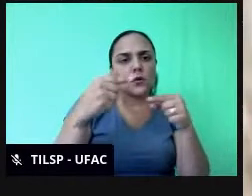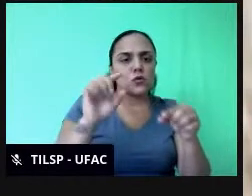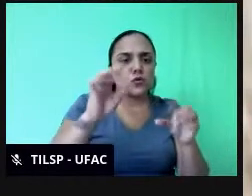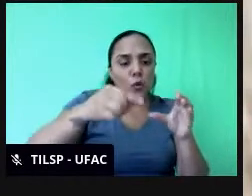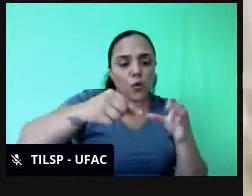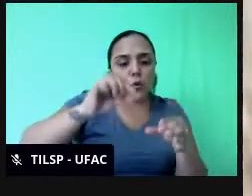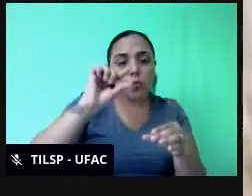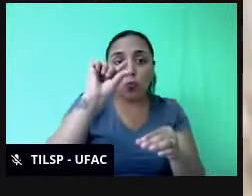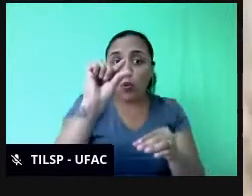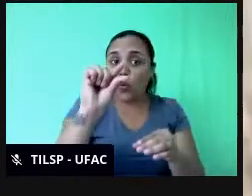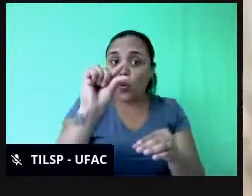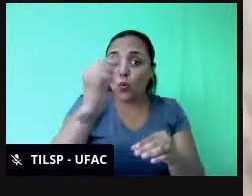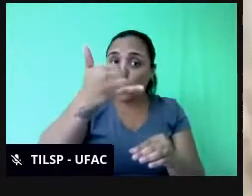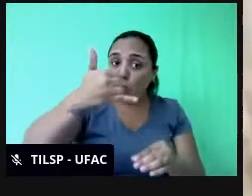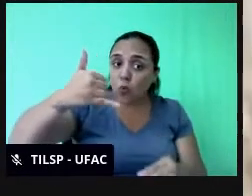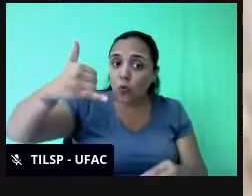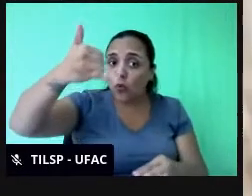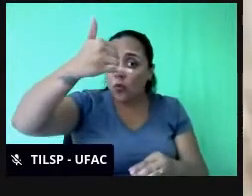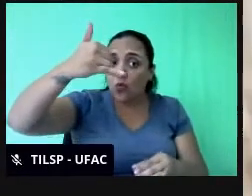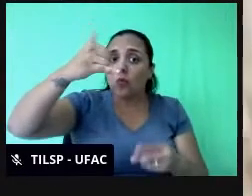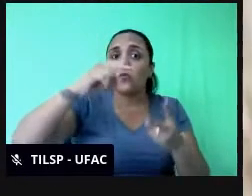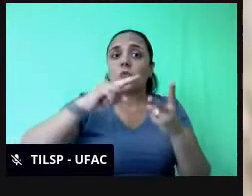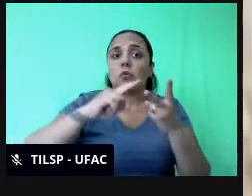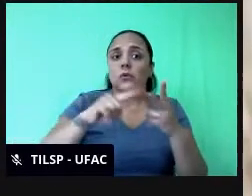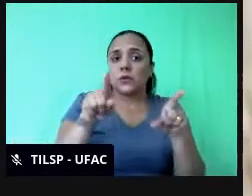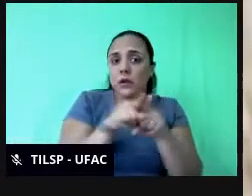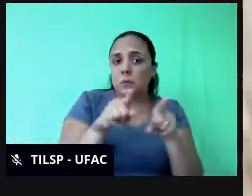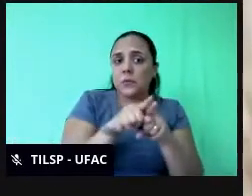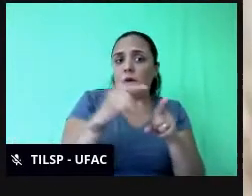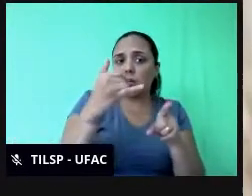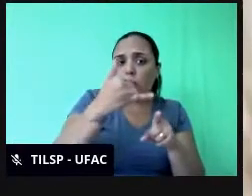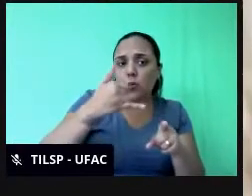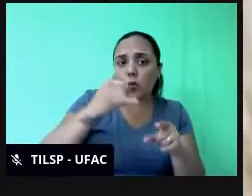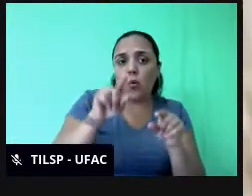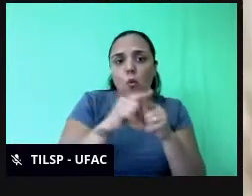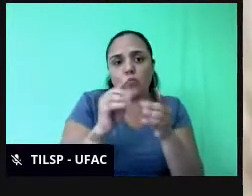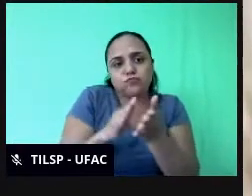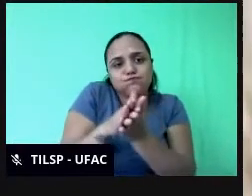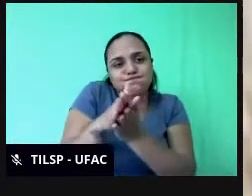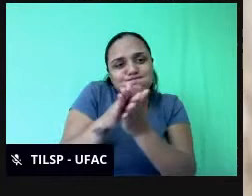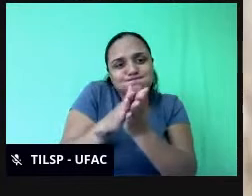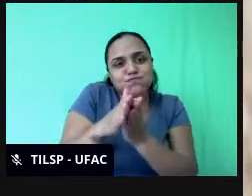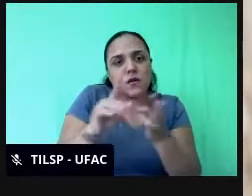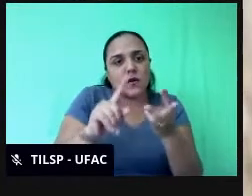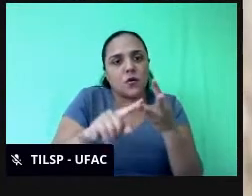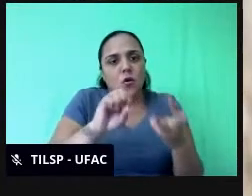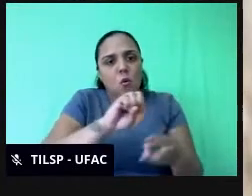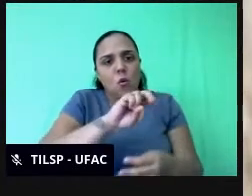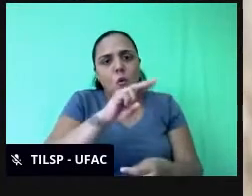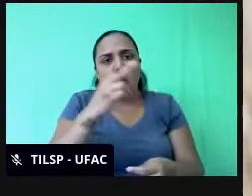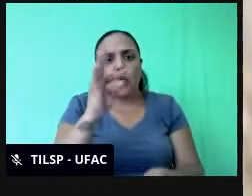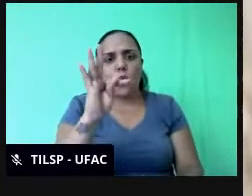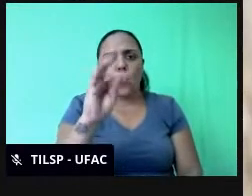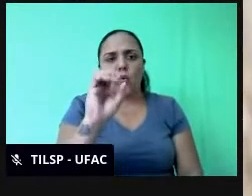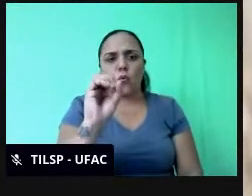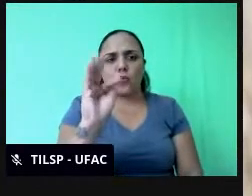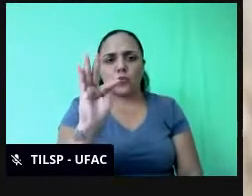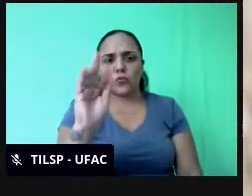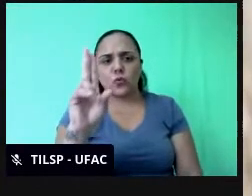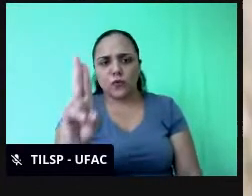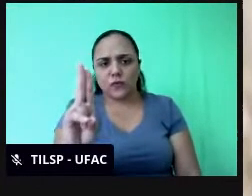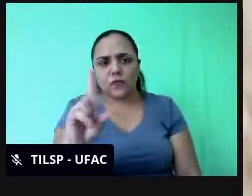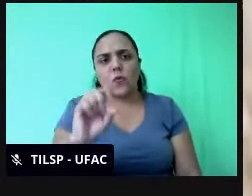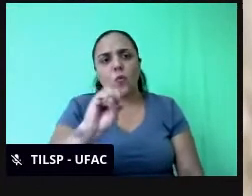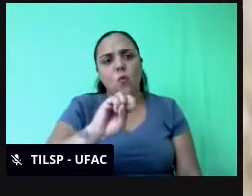de linhaça, temos em uma colher de sopa de linhaça moída, 4 xícaras de tofu ou 30 gramas de